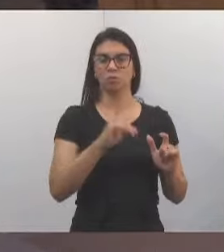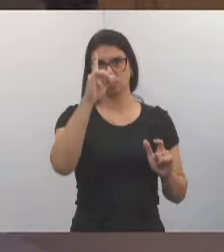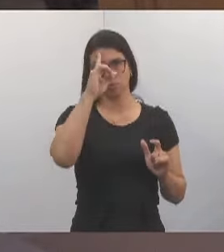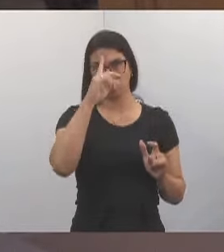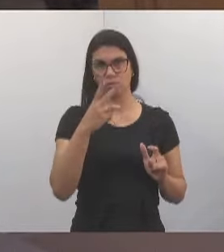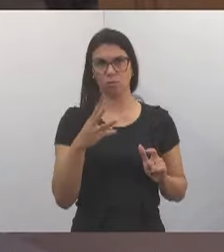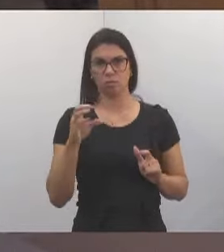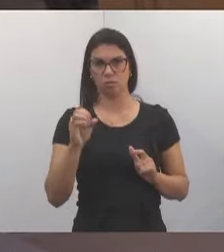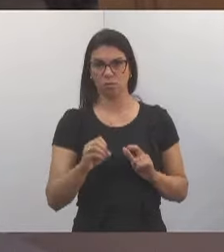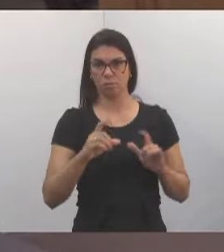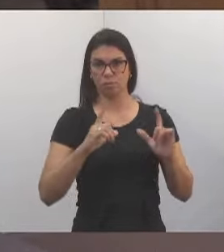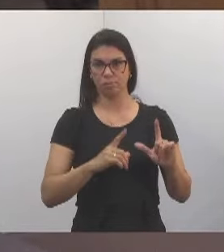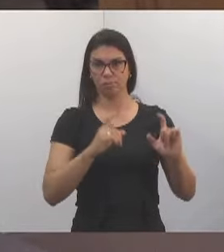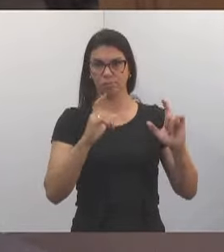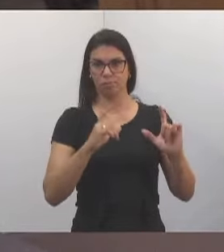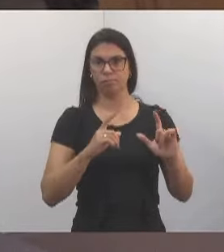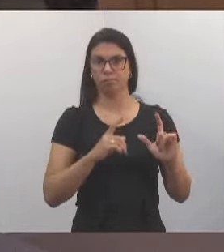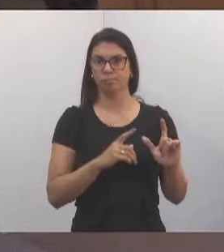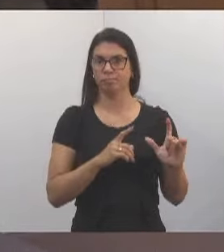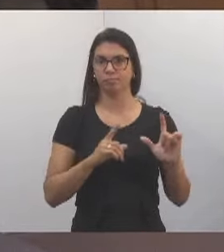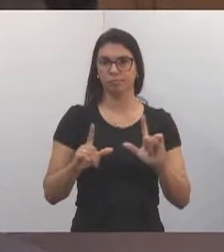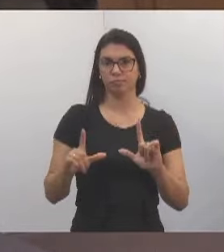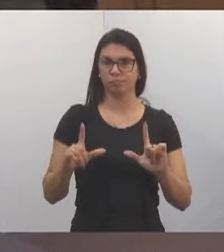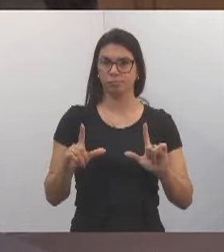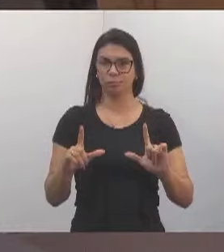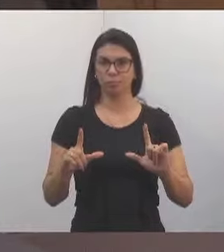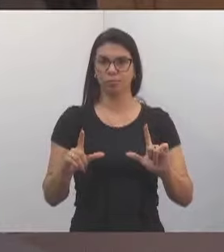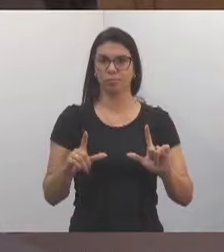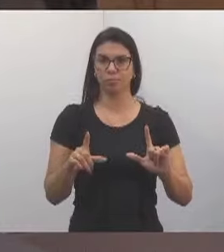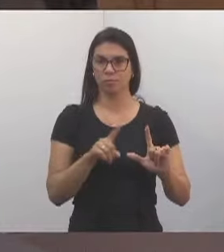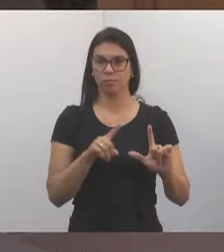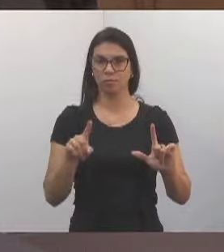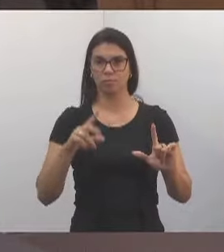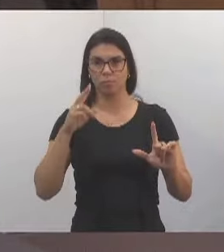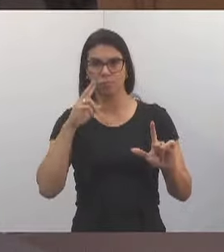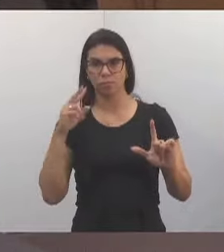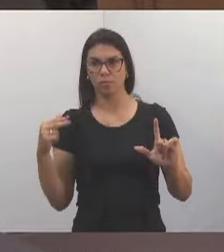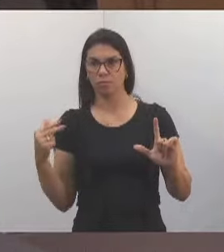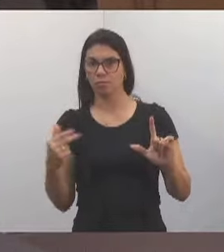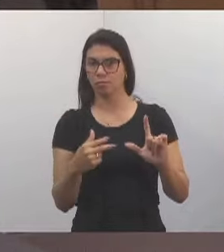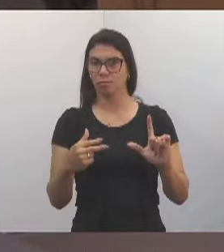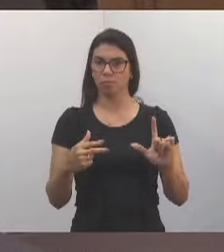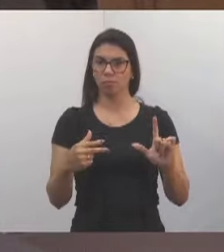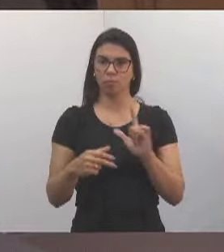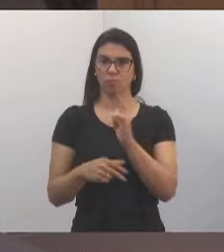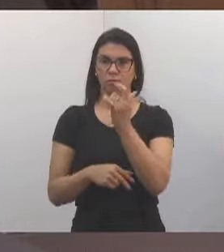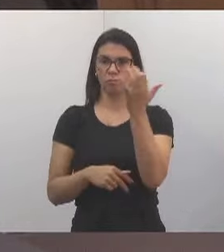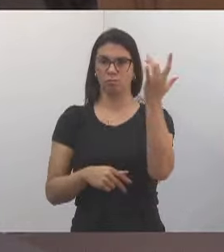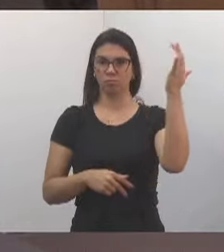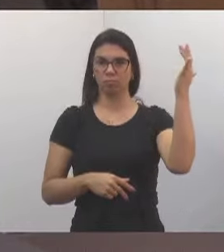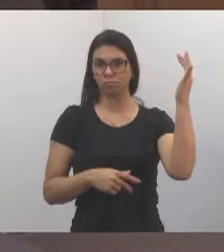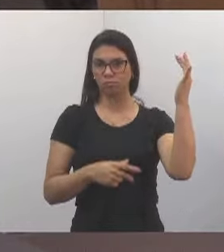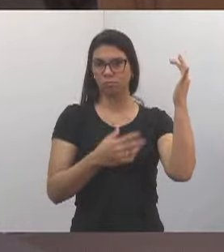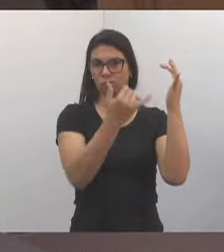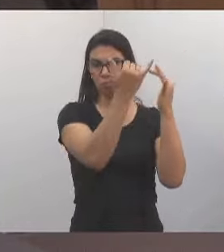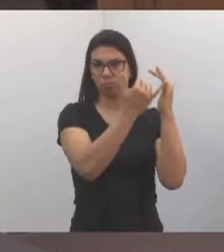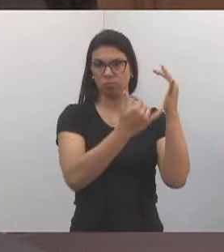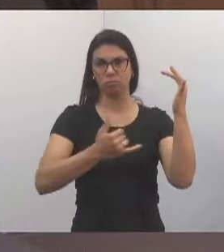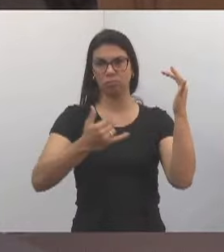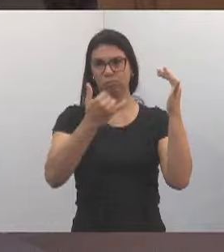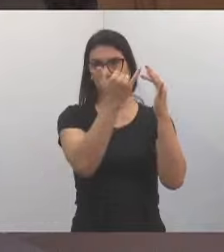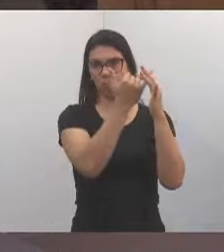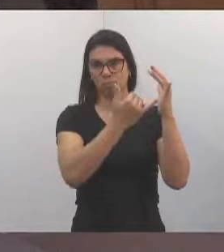30 e tirei essa foto aqui. Olha para vocês verem a situação dessa árvore aqui, aonde que os galhos estão atravessando